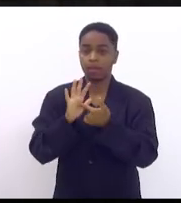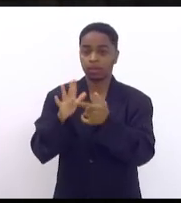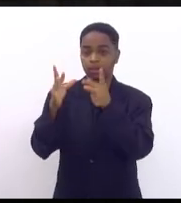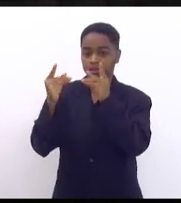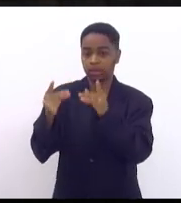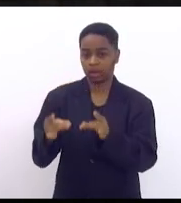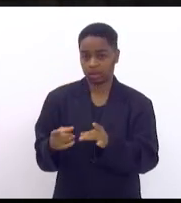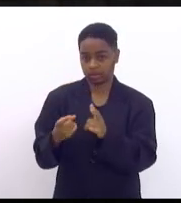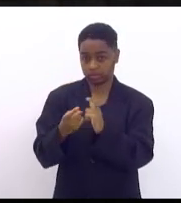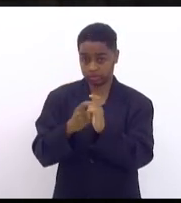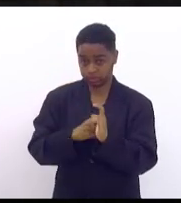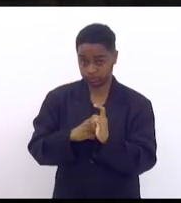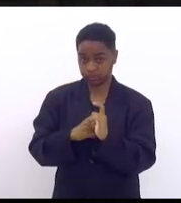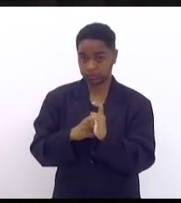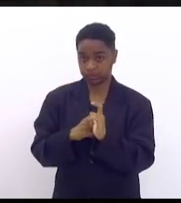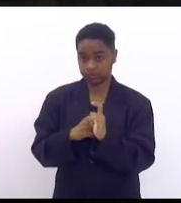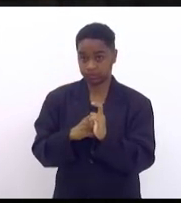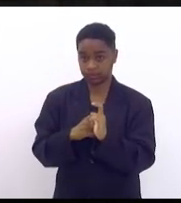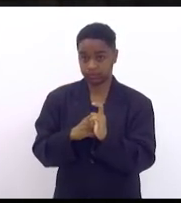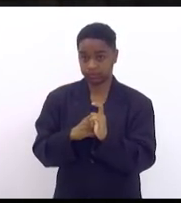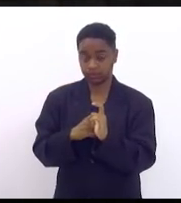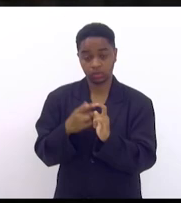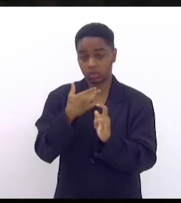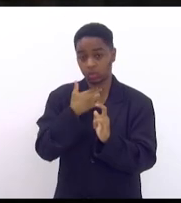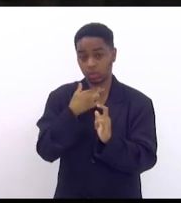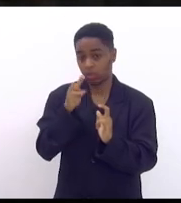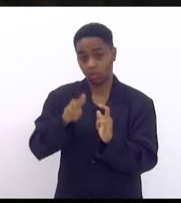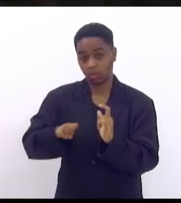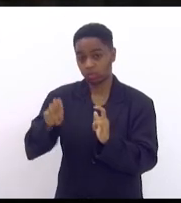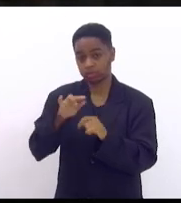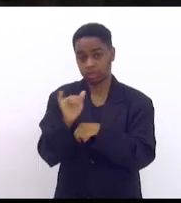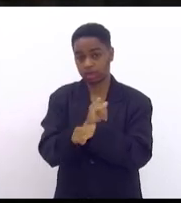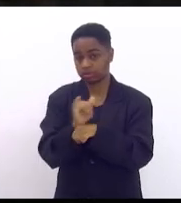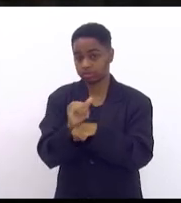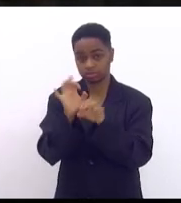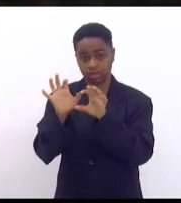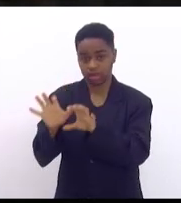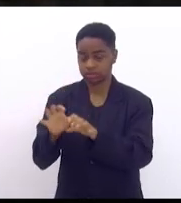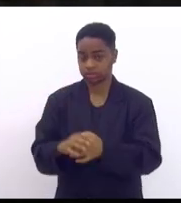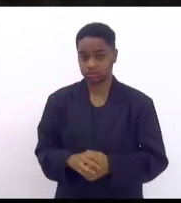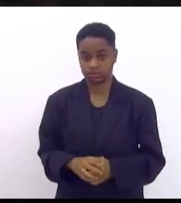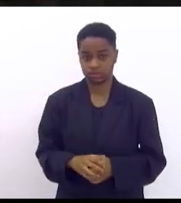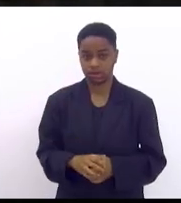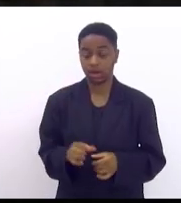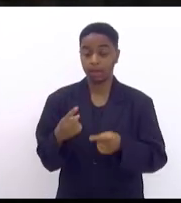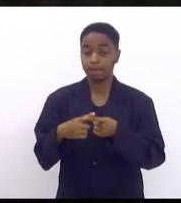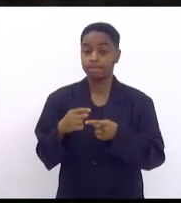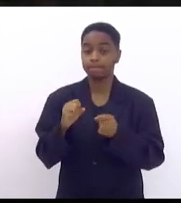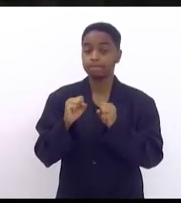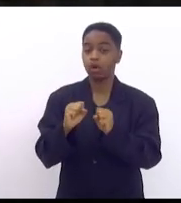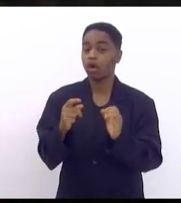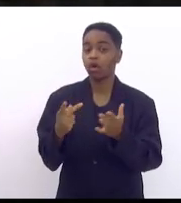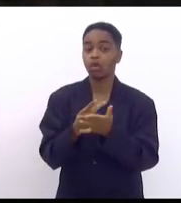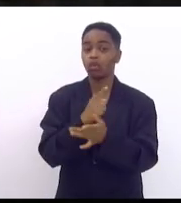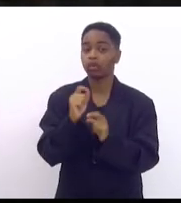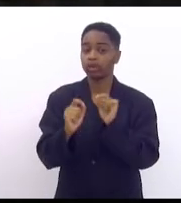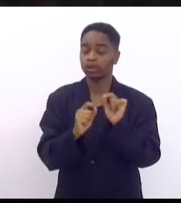ativa, não utilizem mais esse artifício, sob pena de, no